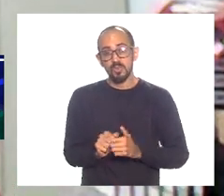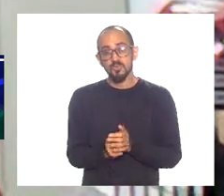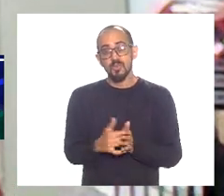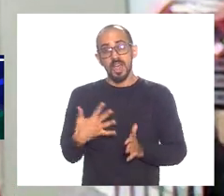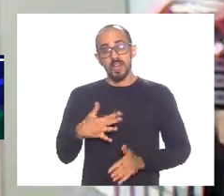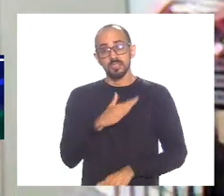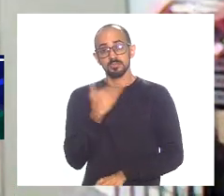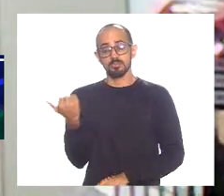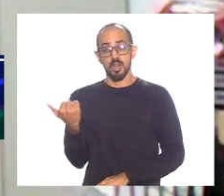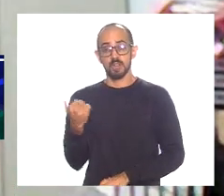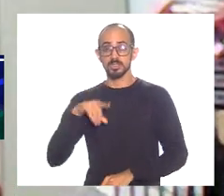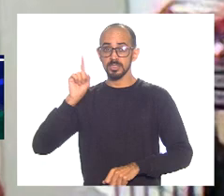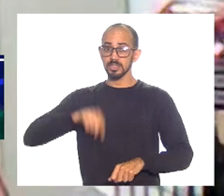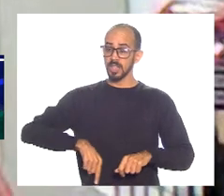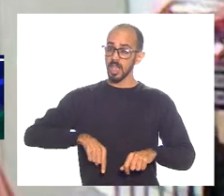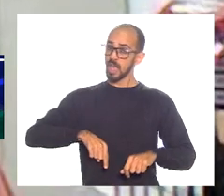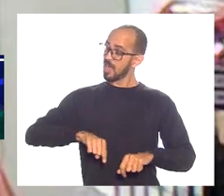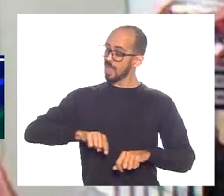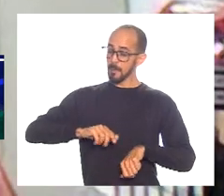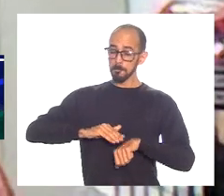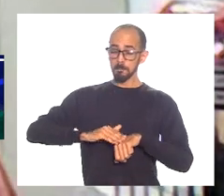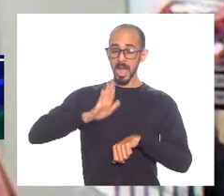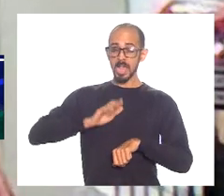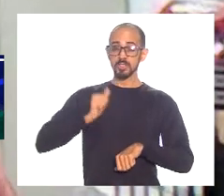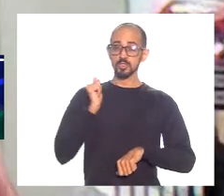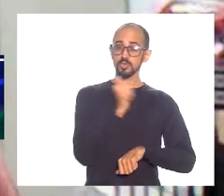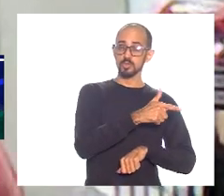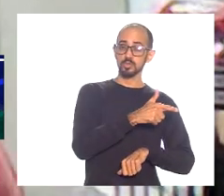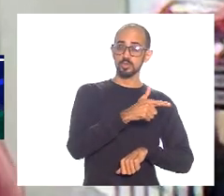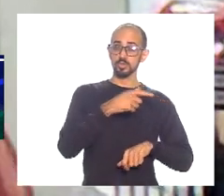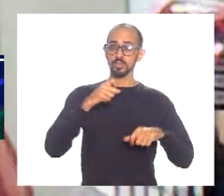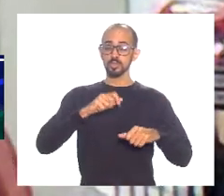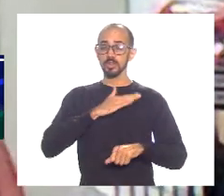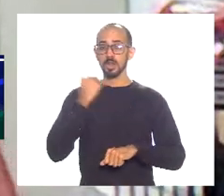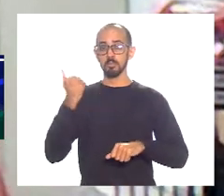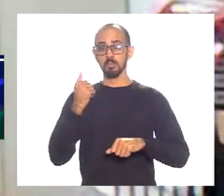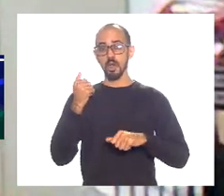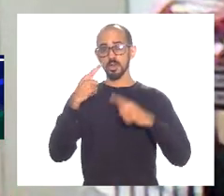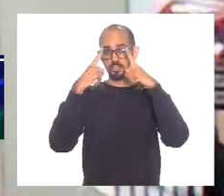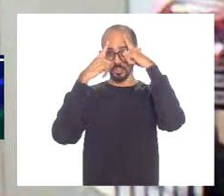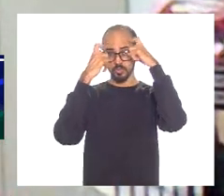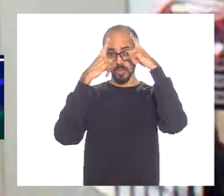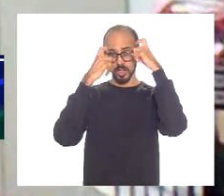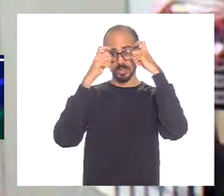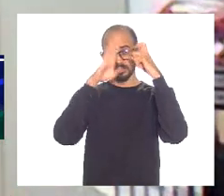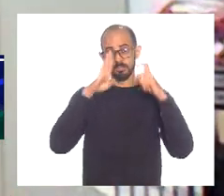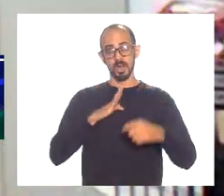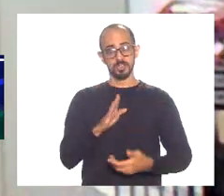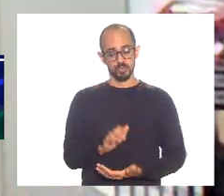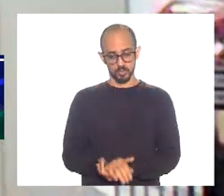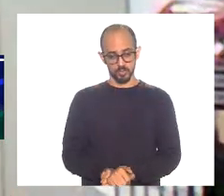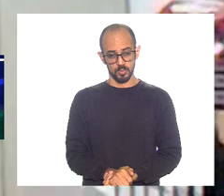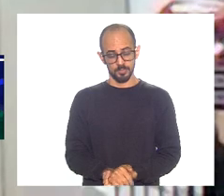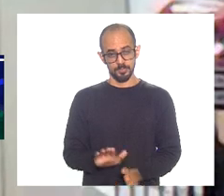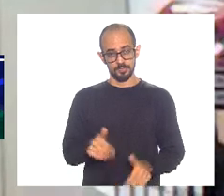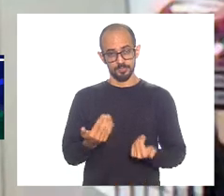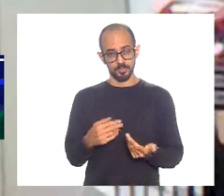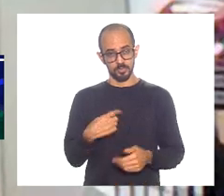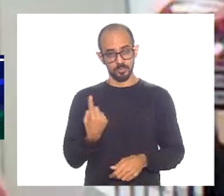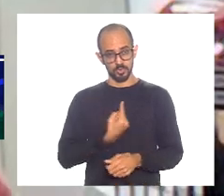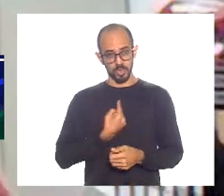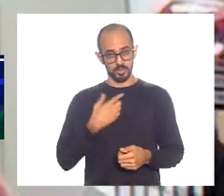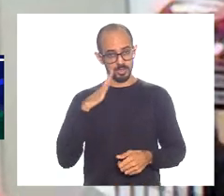pandemia que é inúmeras vezes maior do que o número de mortes que a violência causa no Brasil. A gente sabe que,